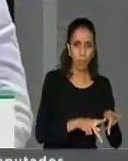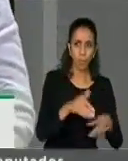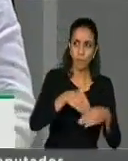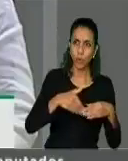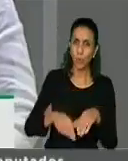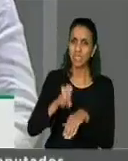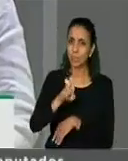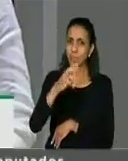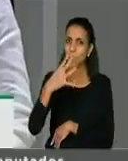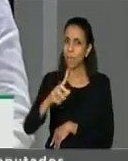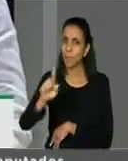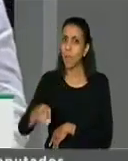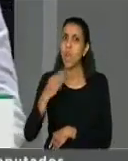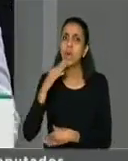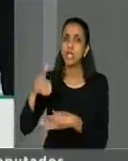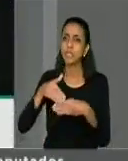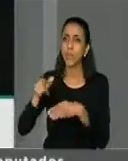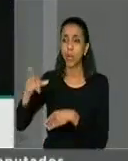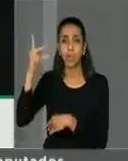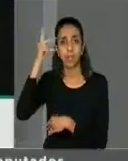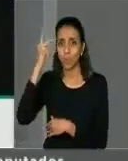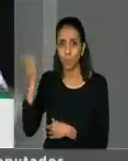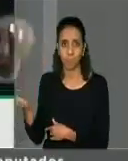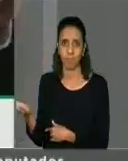de votos do povo brasileiro.